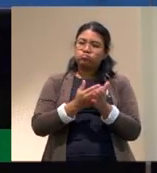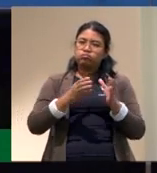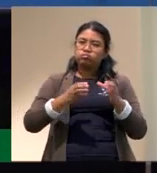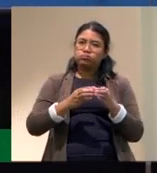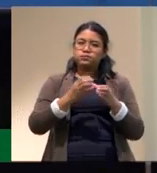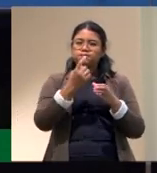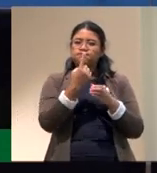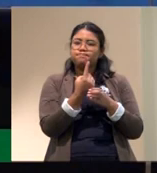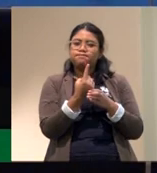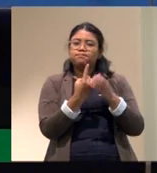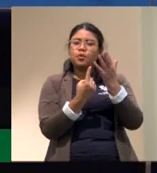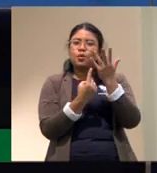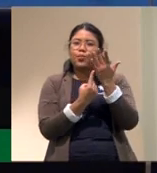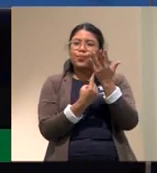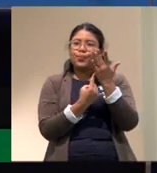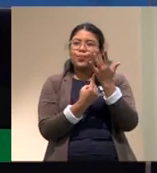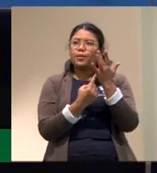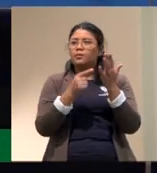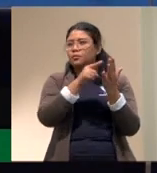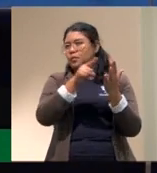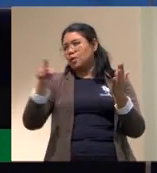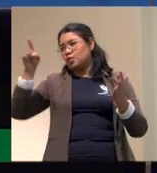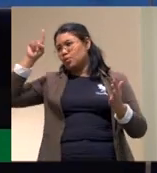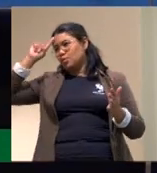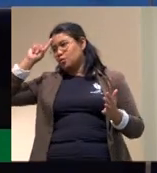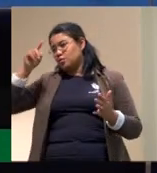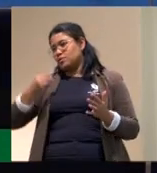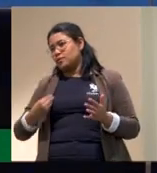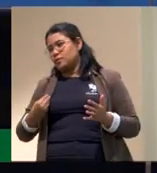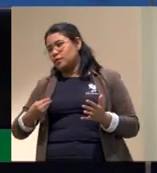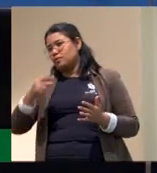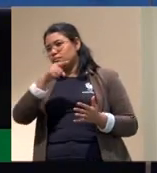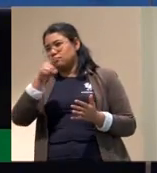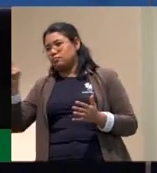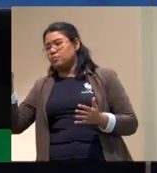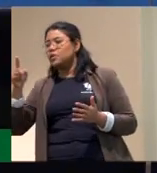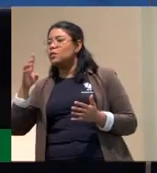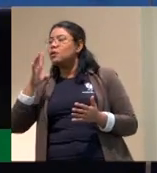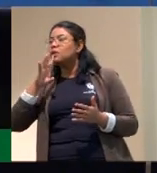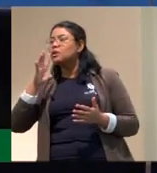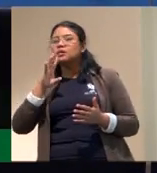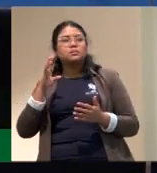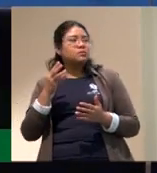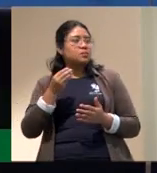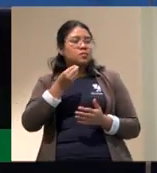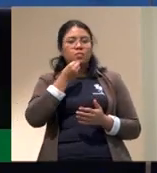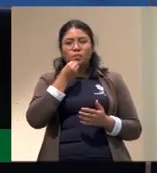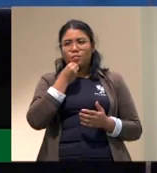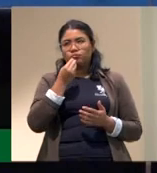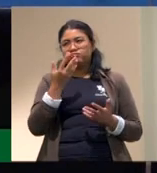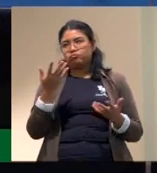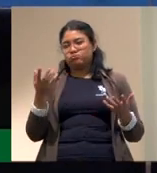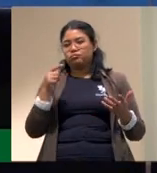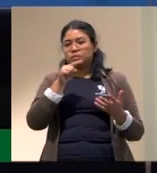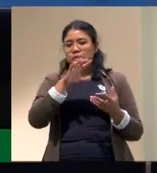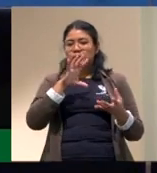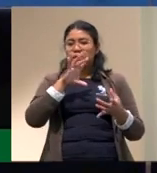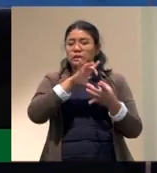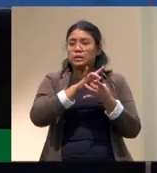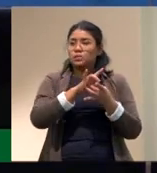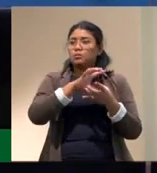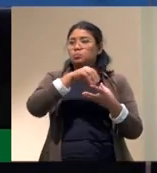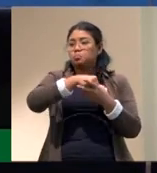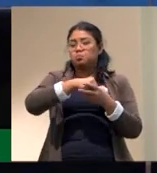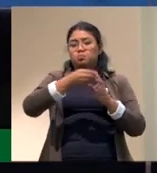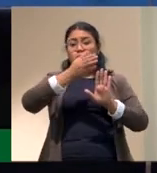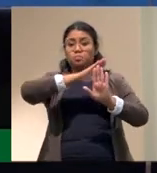Que é um exemplo que eu acho que vocês vivem cotidianamente, é bem conhecido de vocês, nós vamos ter ali várias dimensões, né,